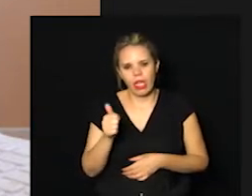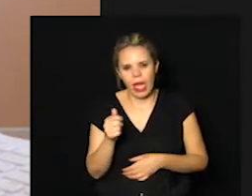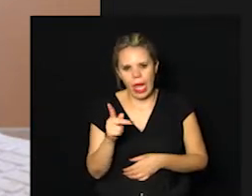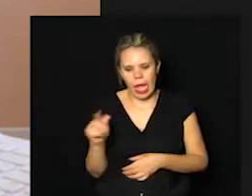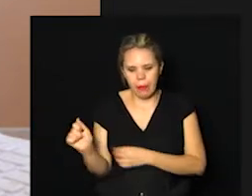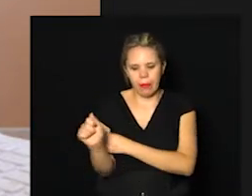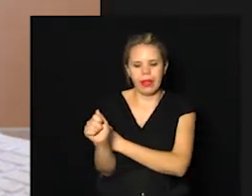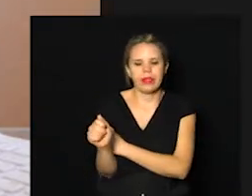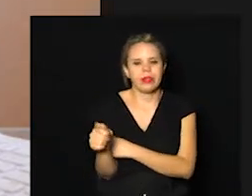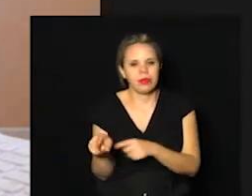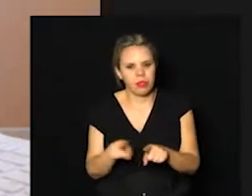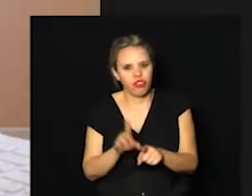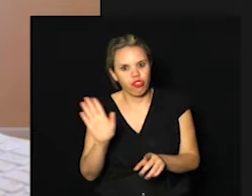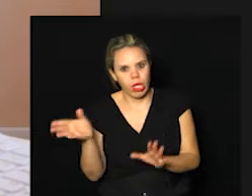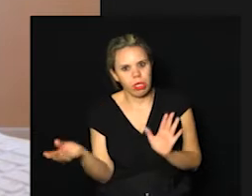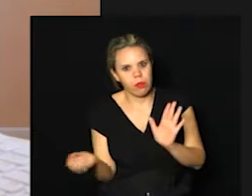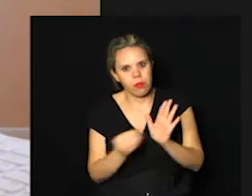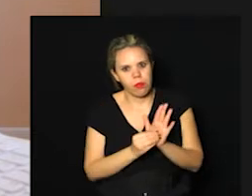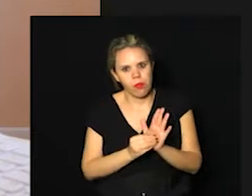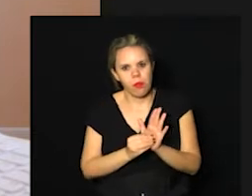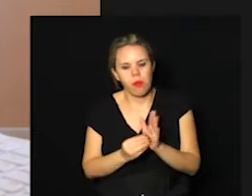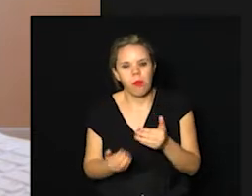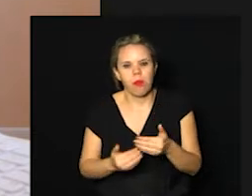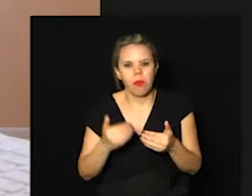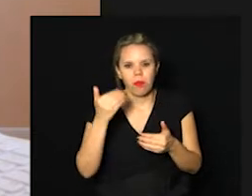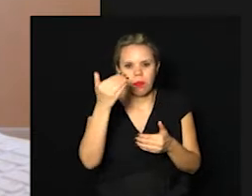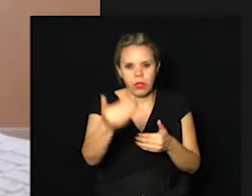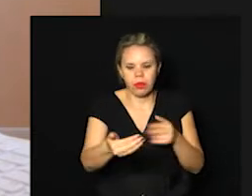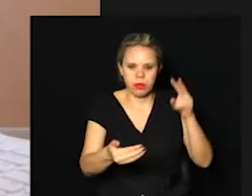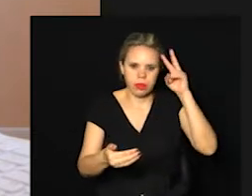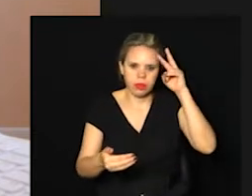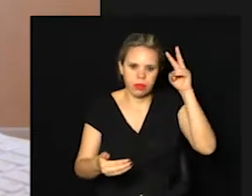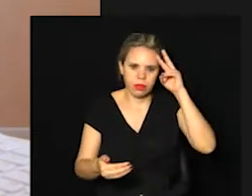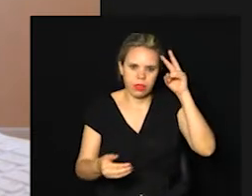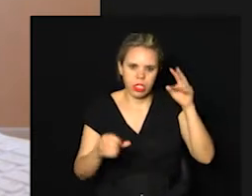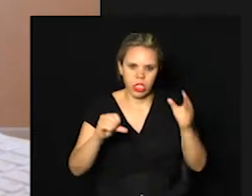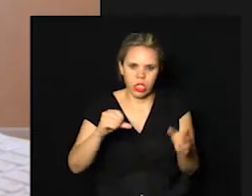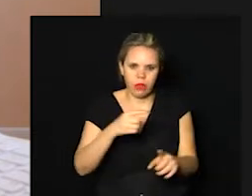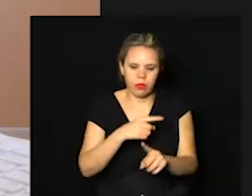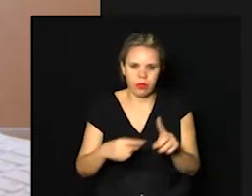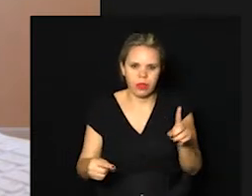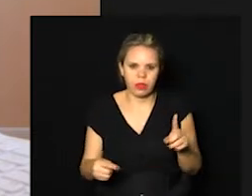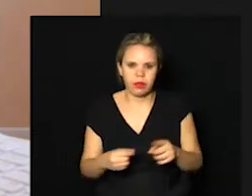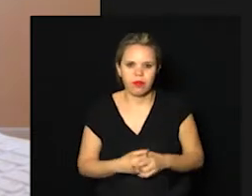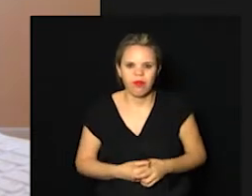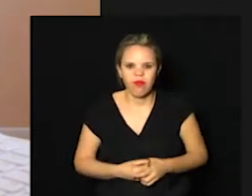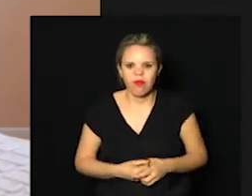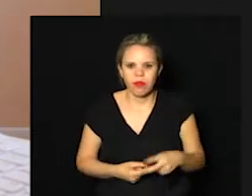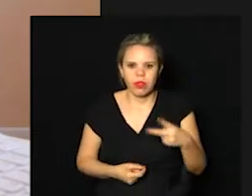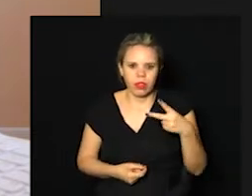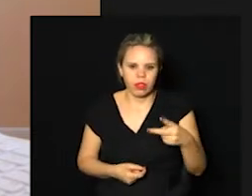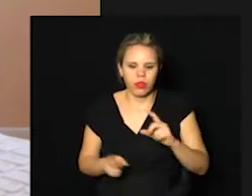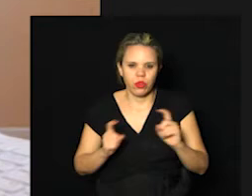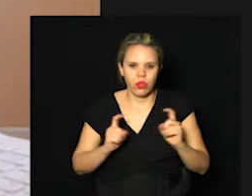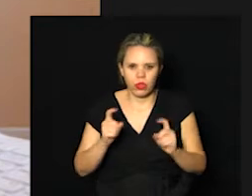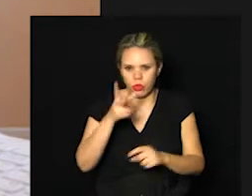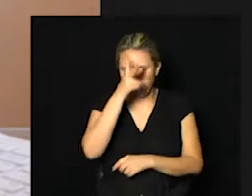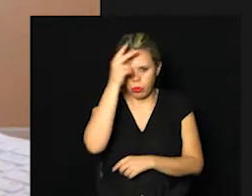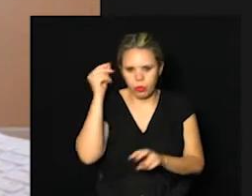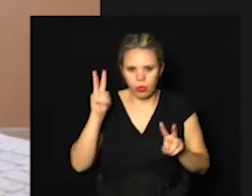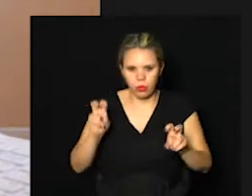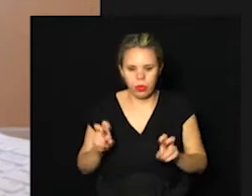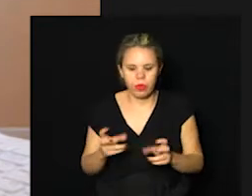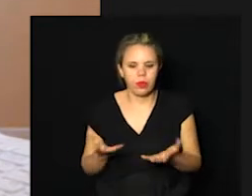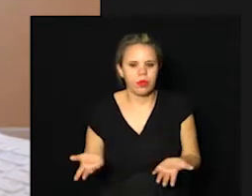inclusive já está marcada para a próxima segunda-feira, a partir das 9h30, uma segunda audiência pública a respeito